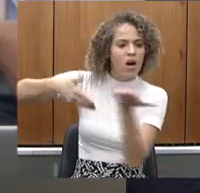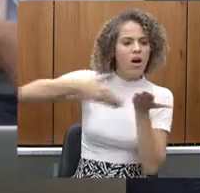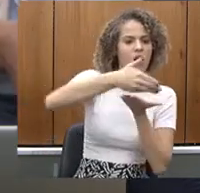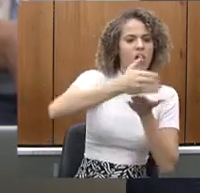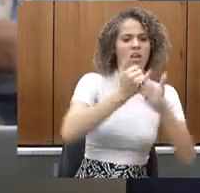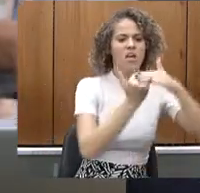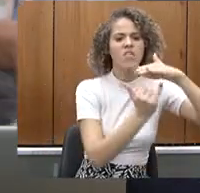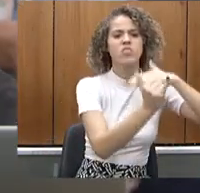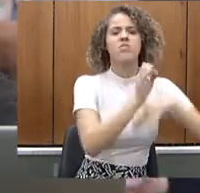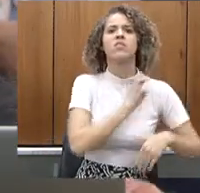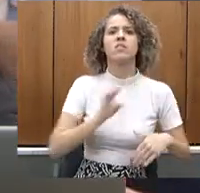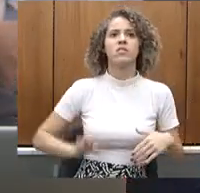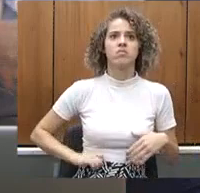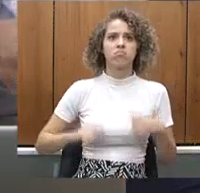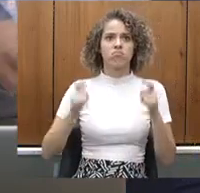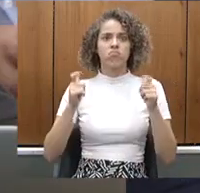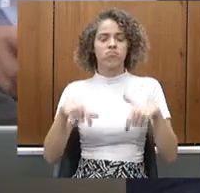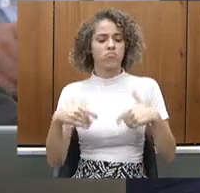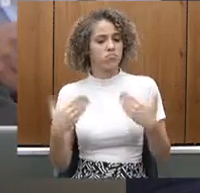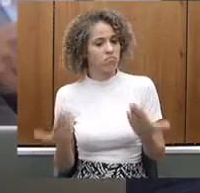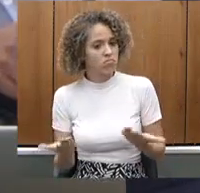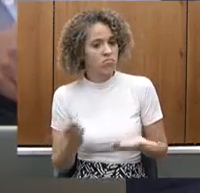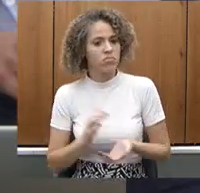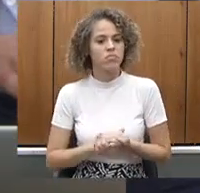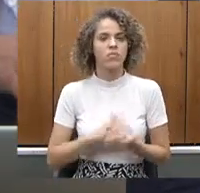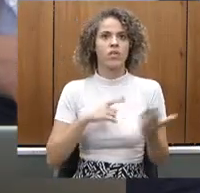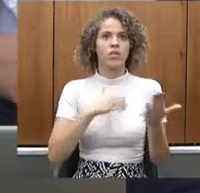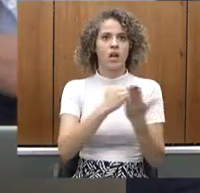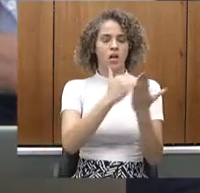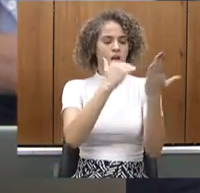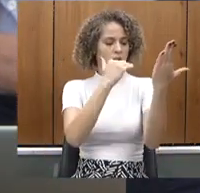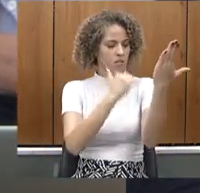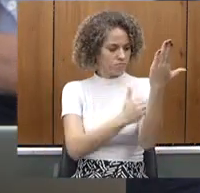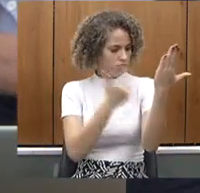Estado deixa eu ver se temos outra aqui